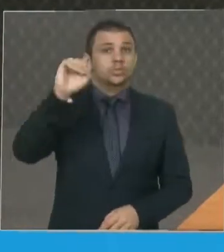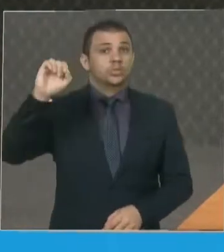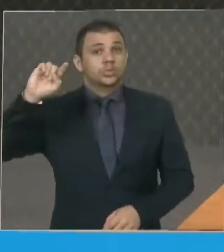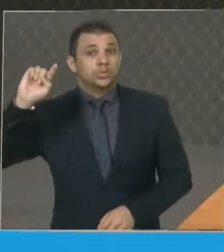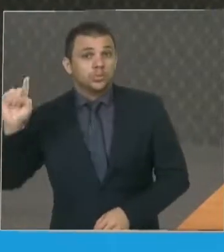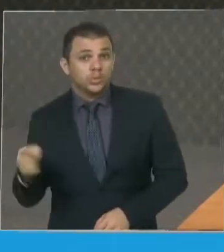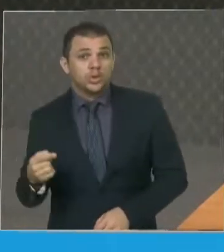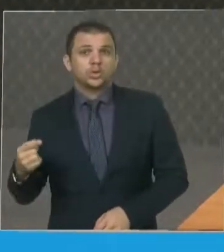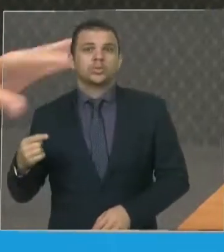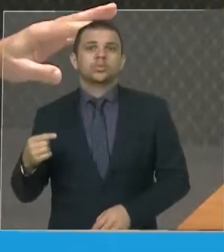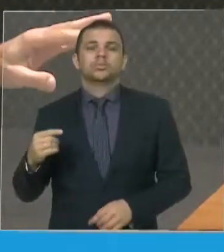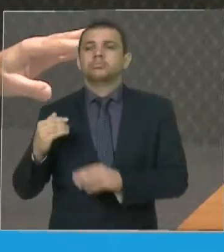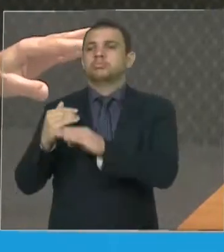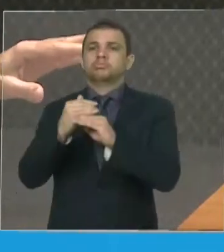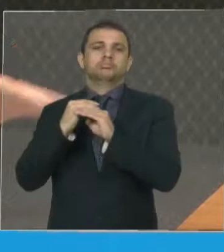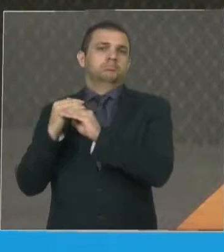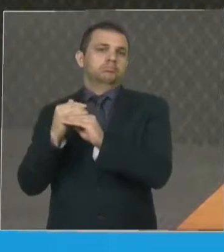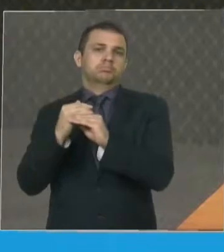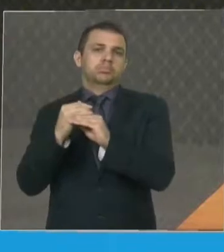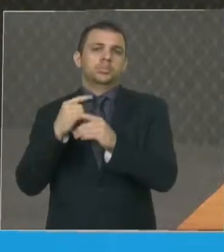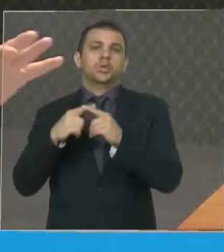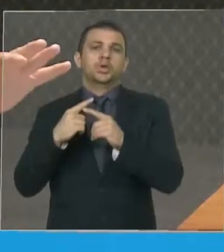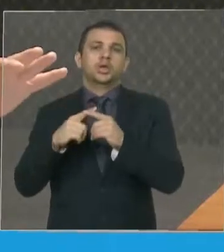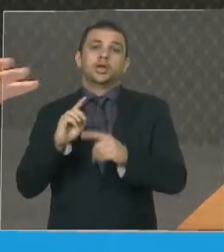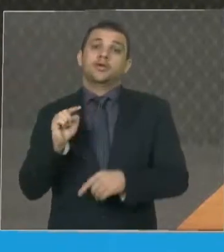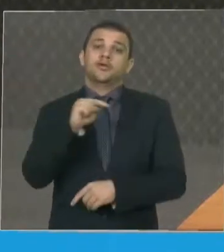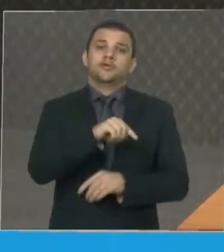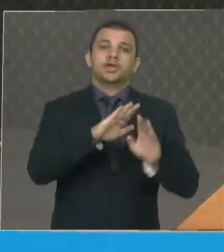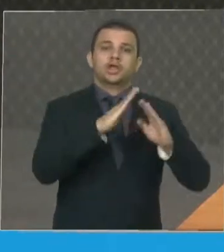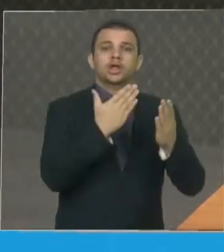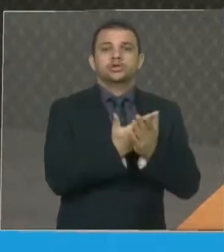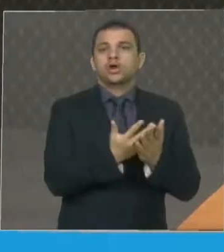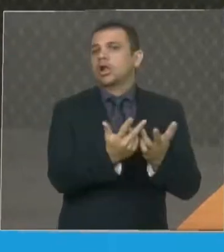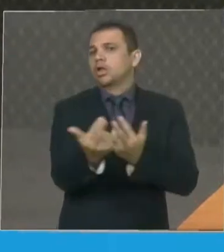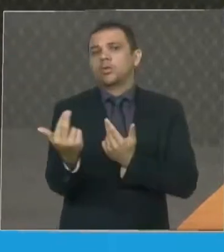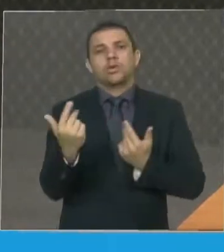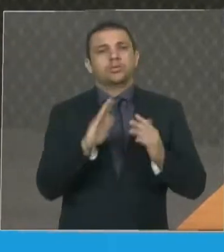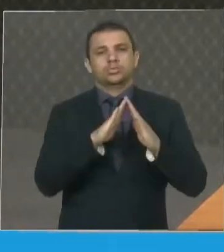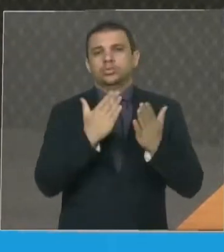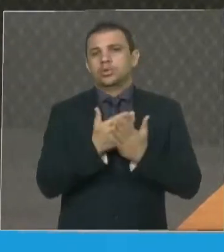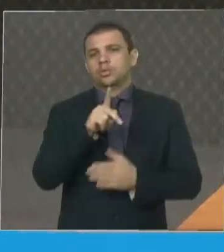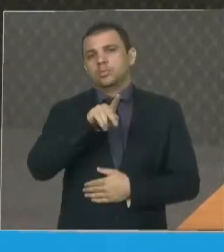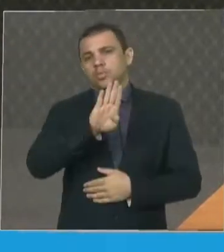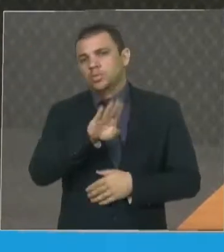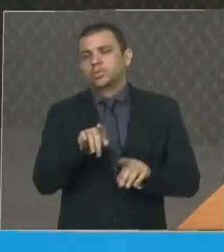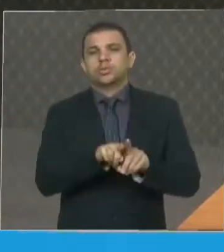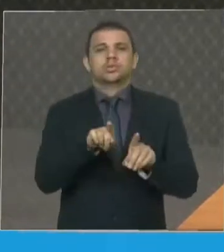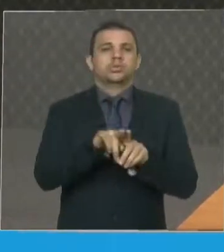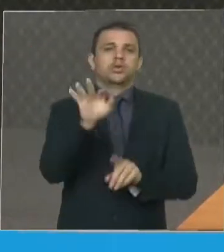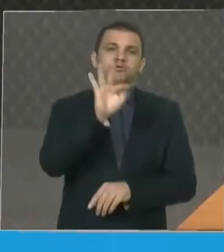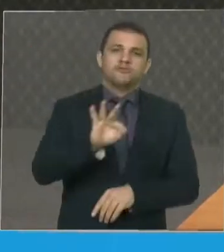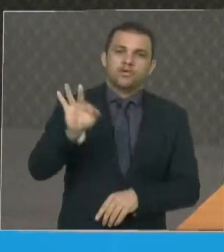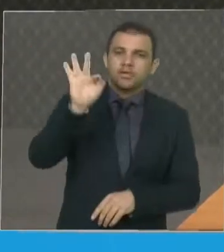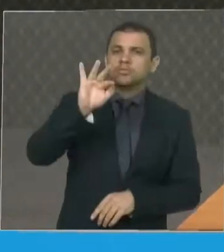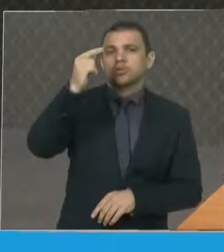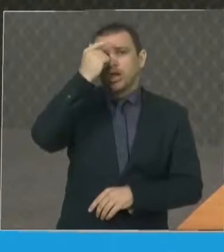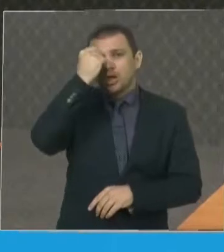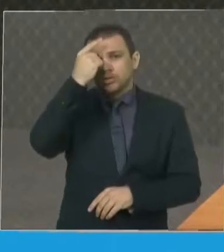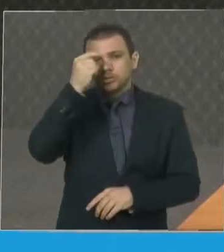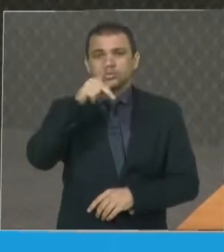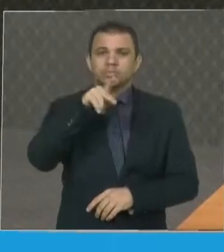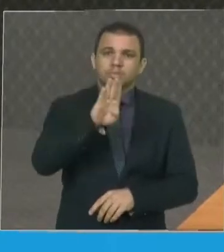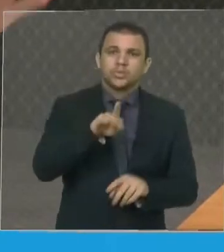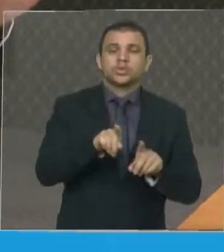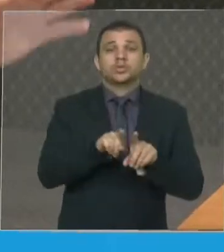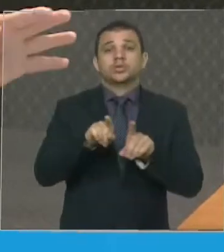escola, mesma escola. Mesmo educação pública, mesmo universidade pública, o exército